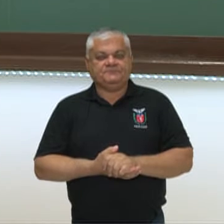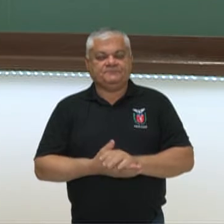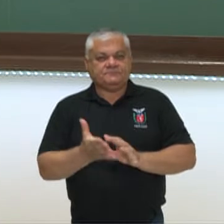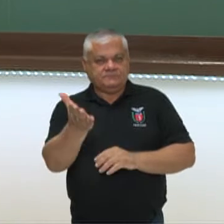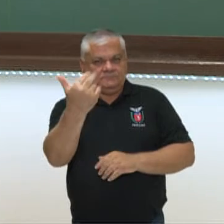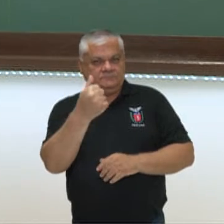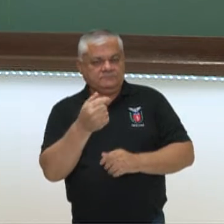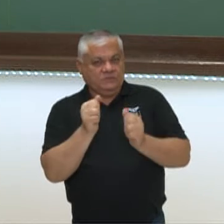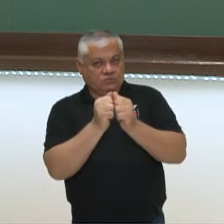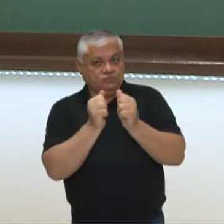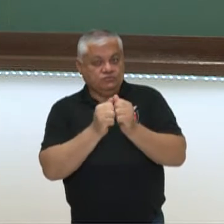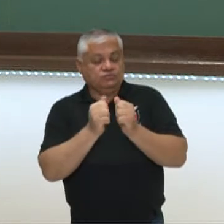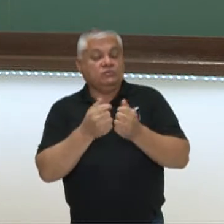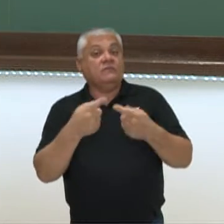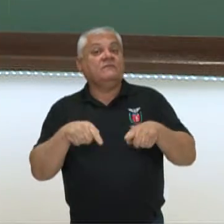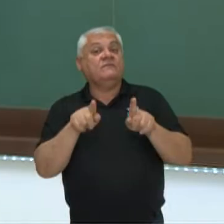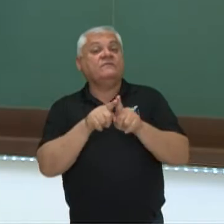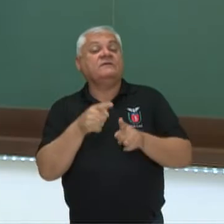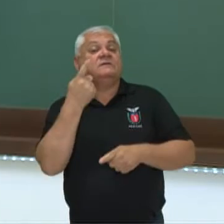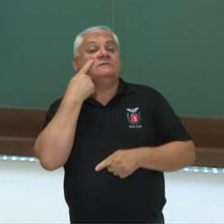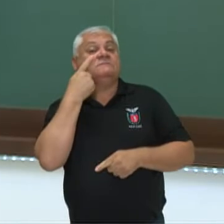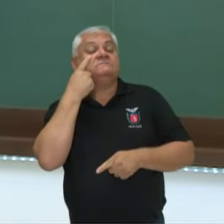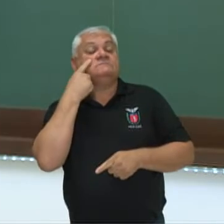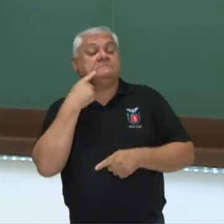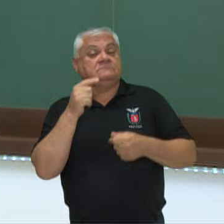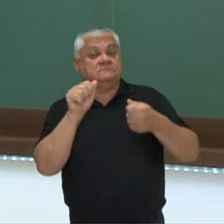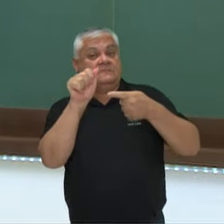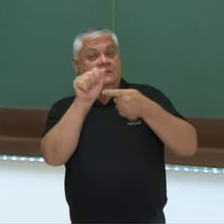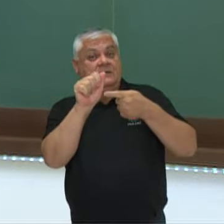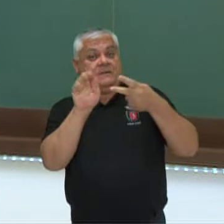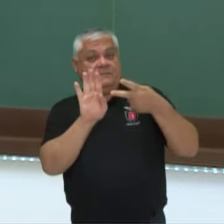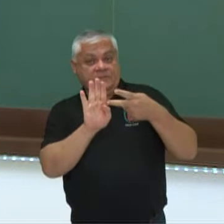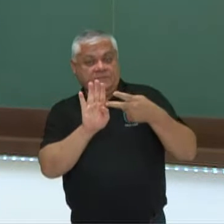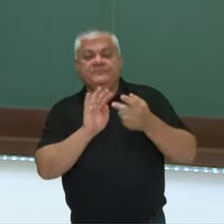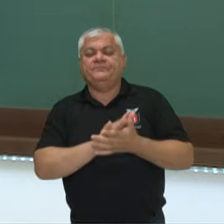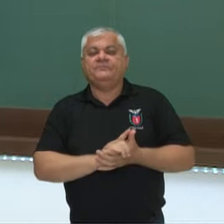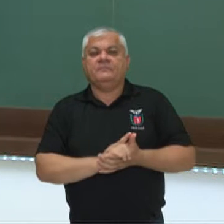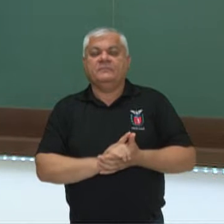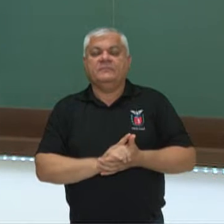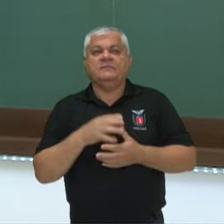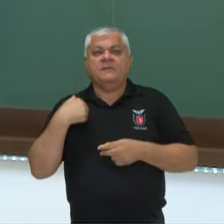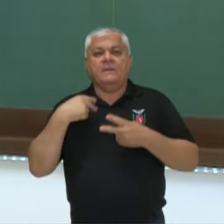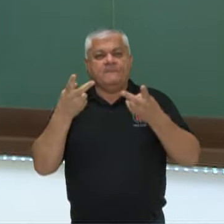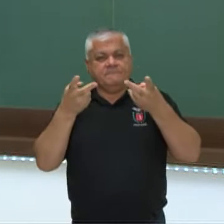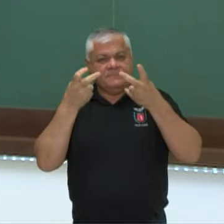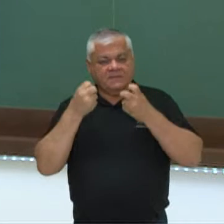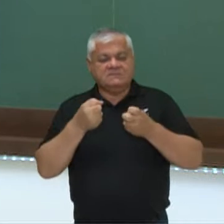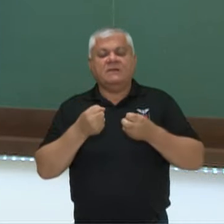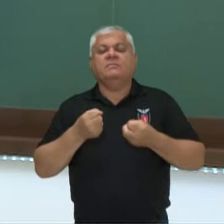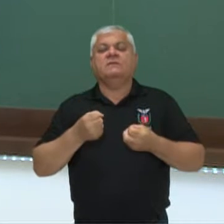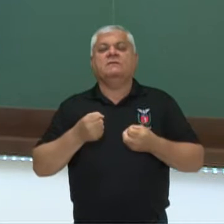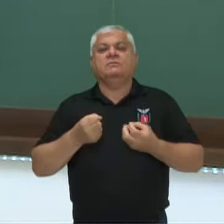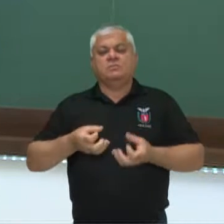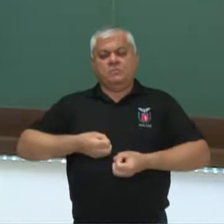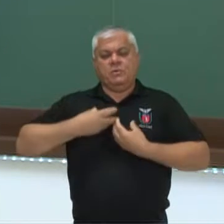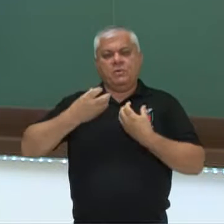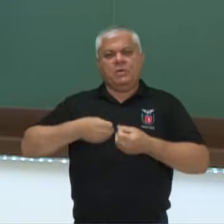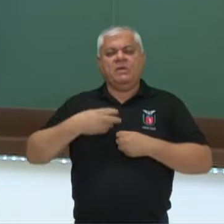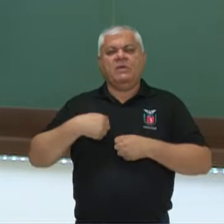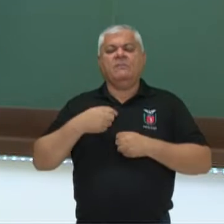Vamos juntos, minha gente, retomando as nossas questões, né? Percebe-se no poema lido a incorporação de um